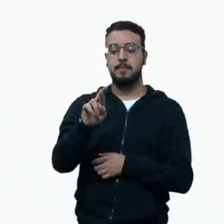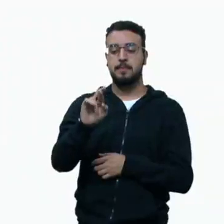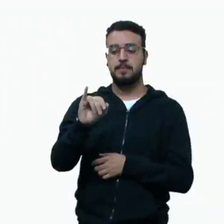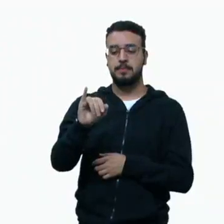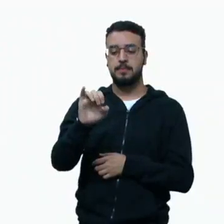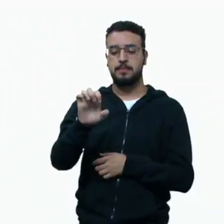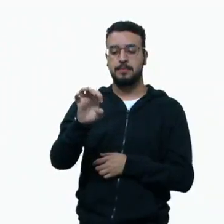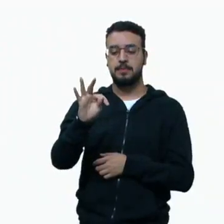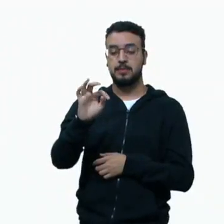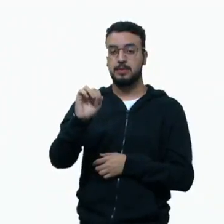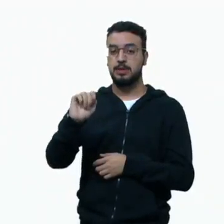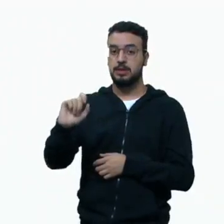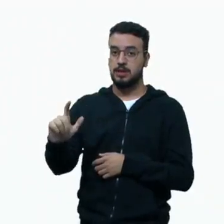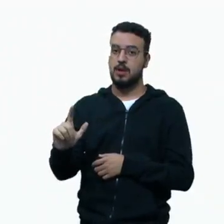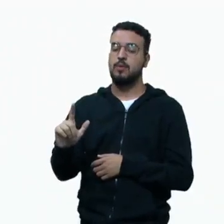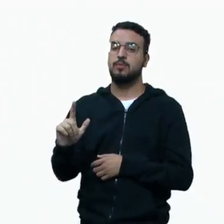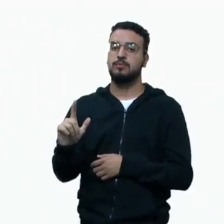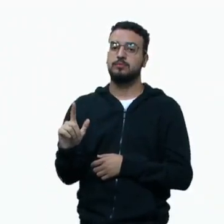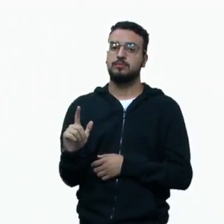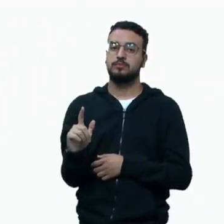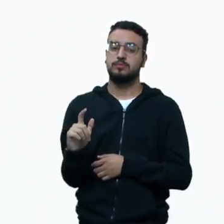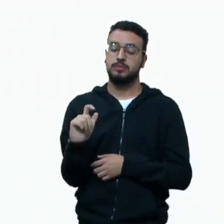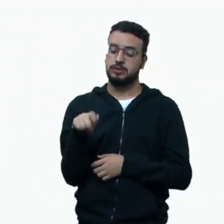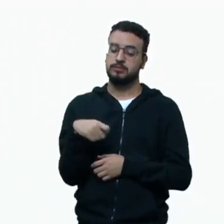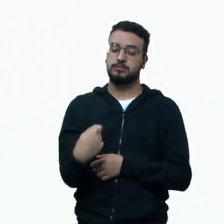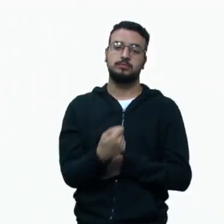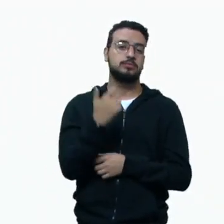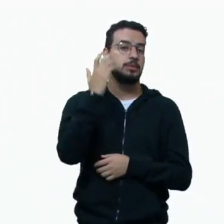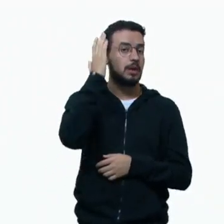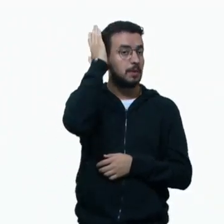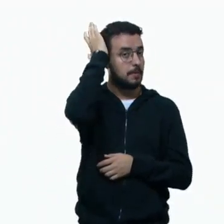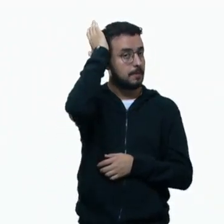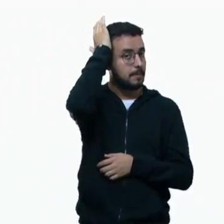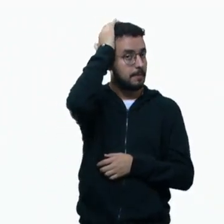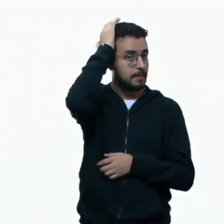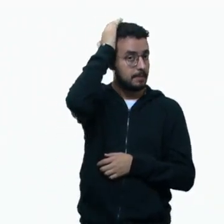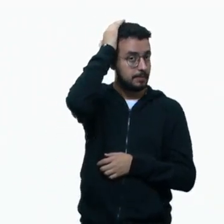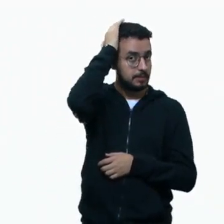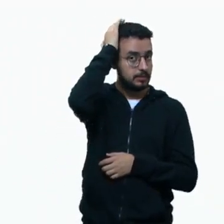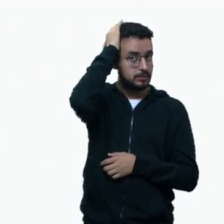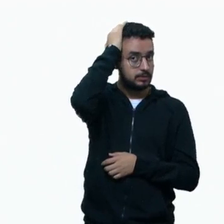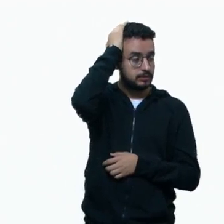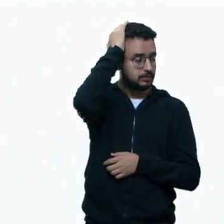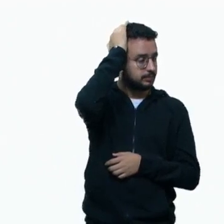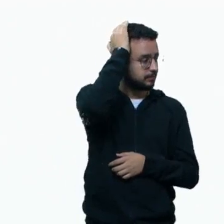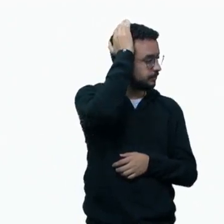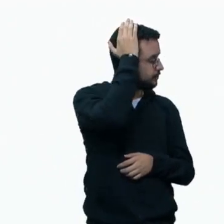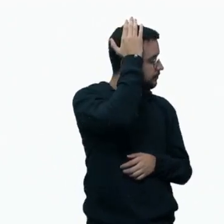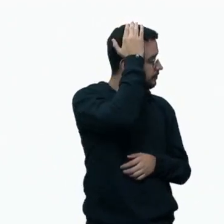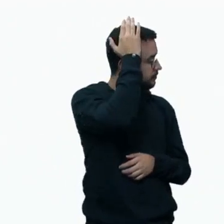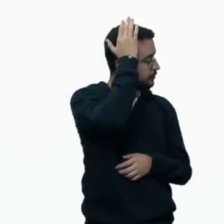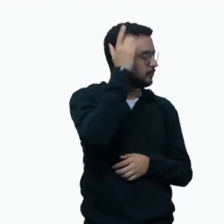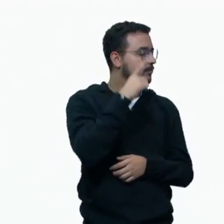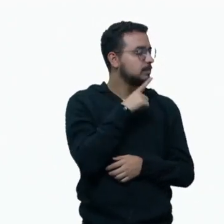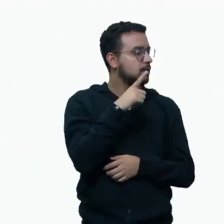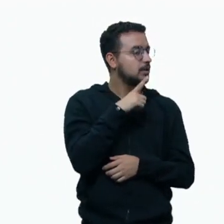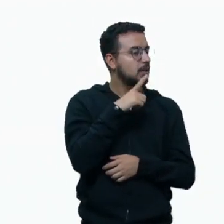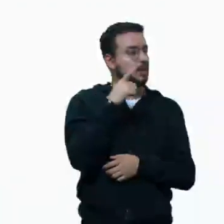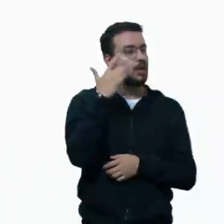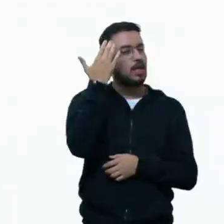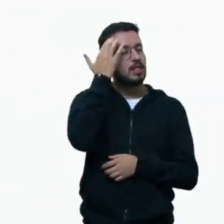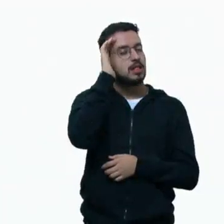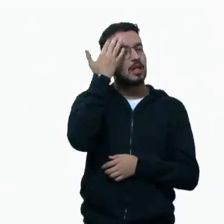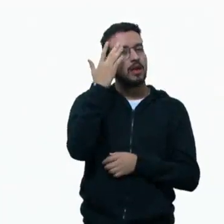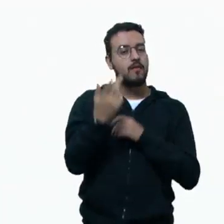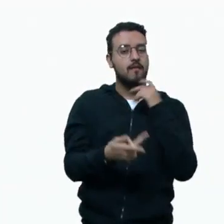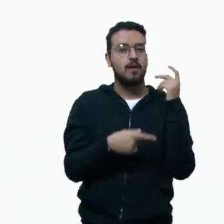confundir. Então lá, lobo parietal, ele atua na compreensão da fala e articulação de